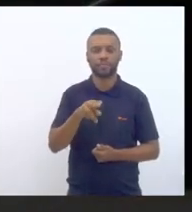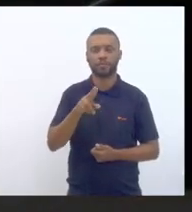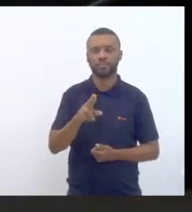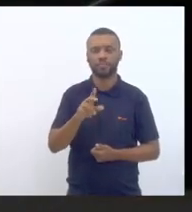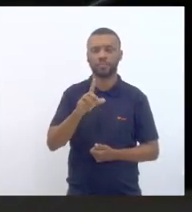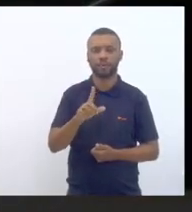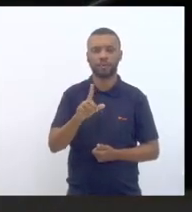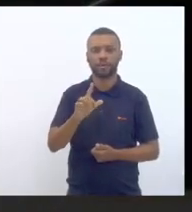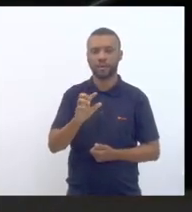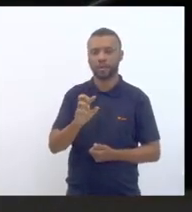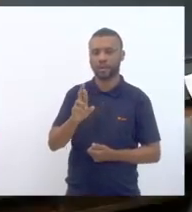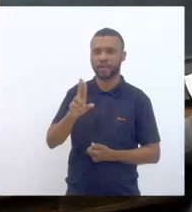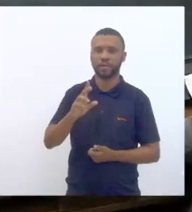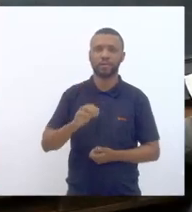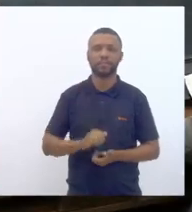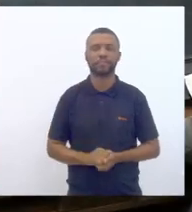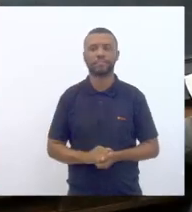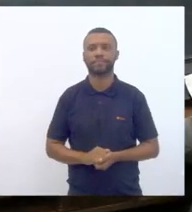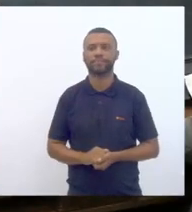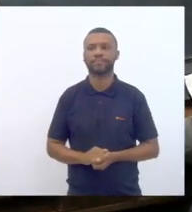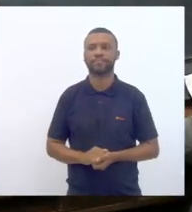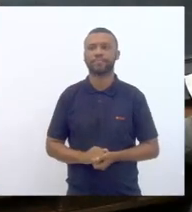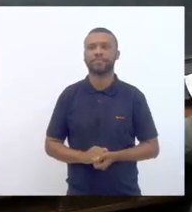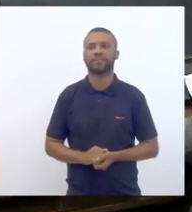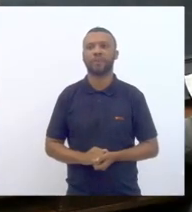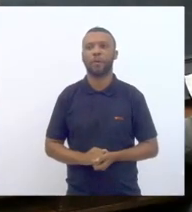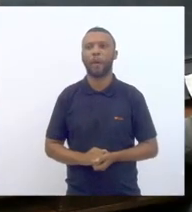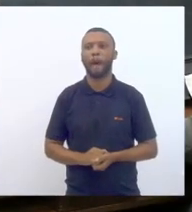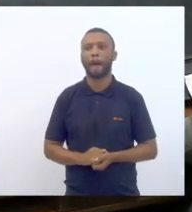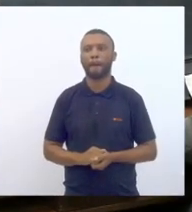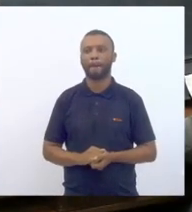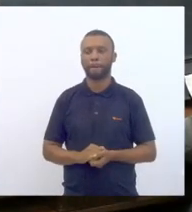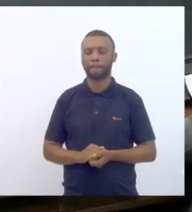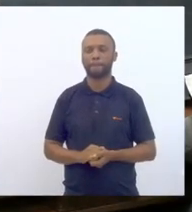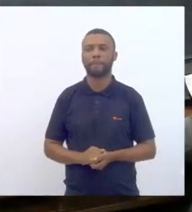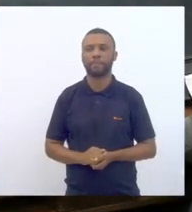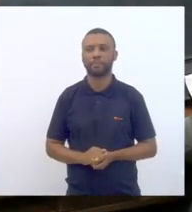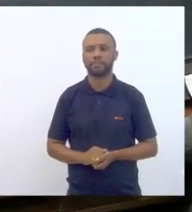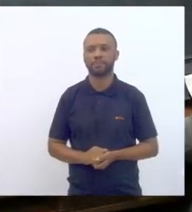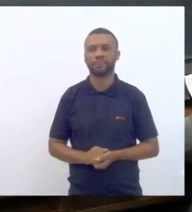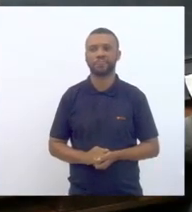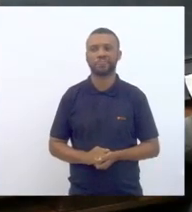Ei, você não quer que eu faça minha votação, cara? Quem está entrando aí?